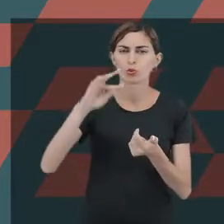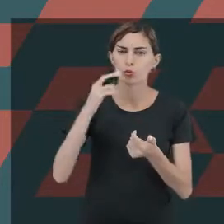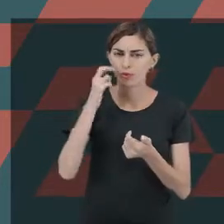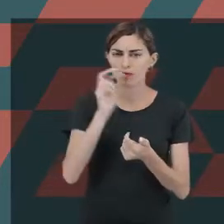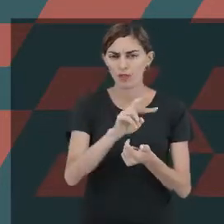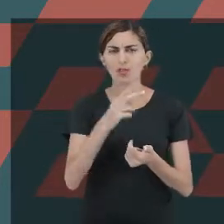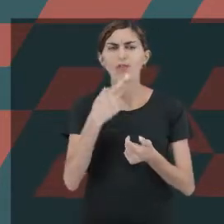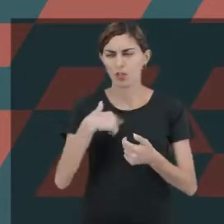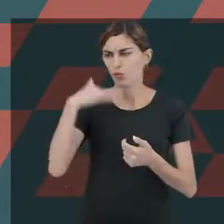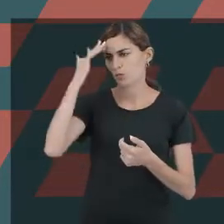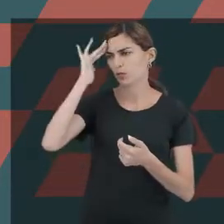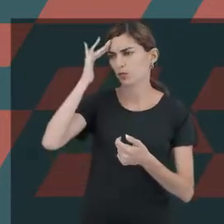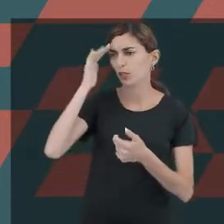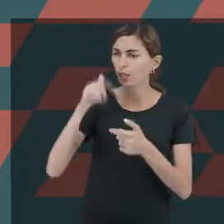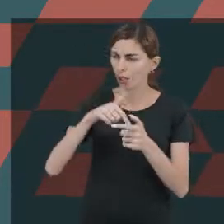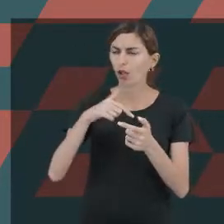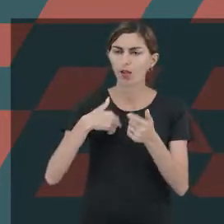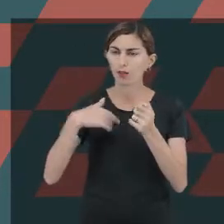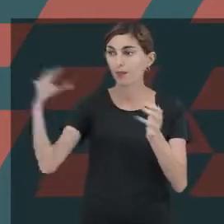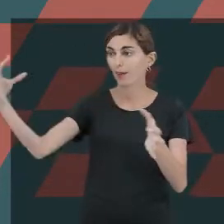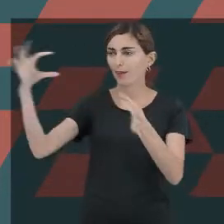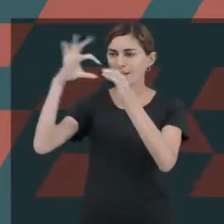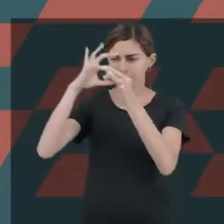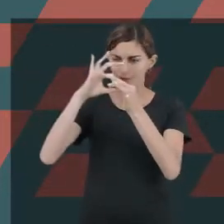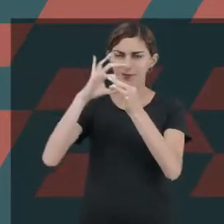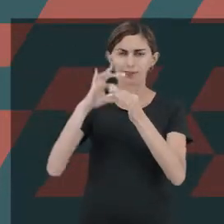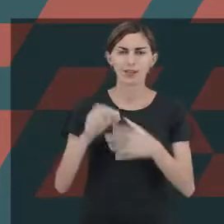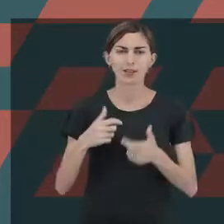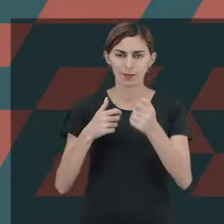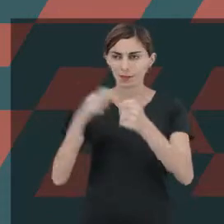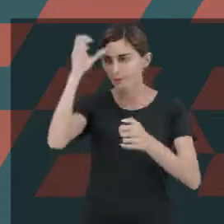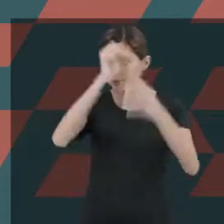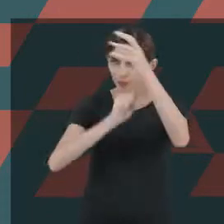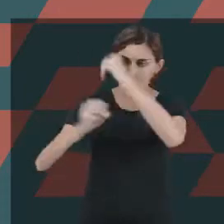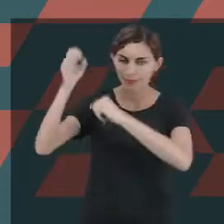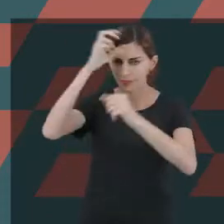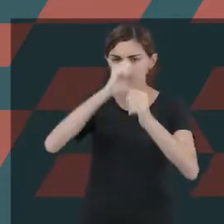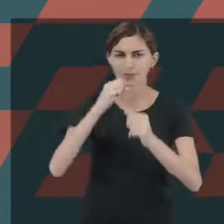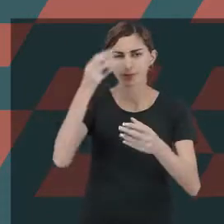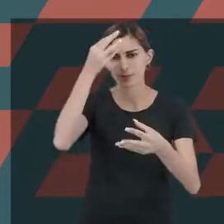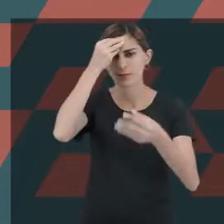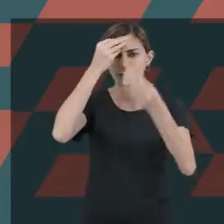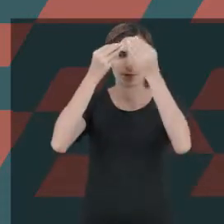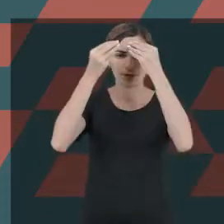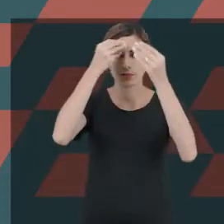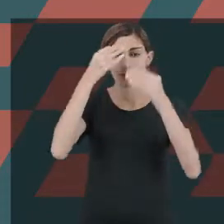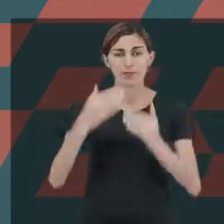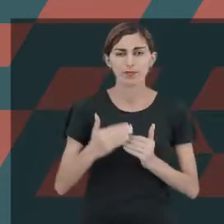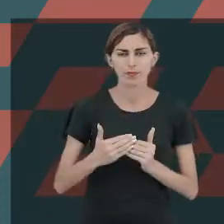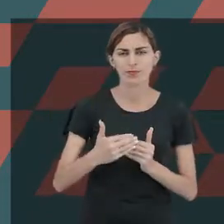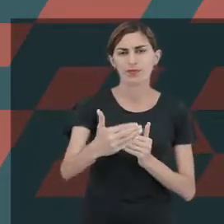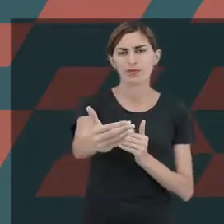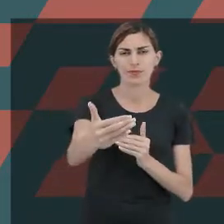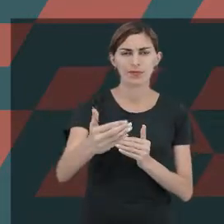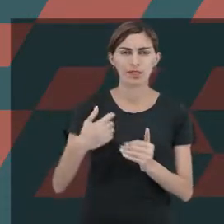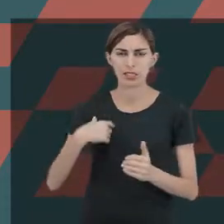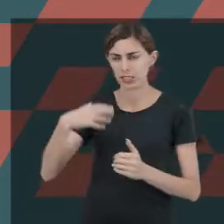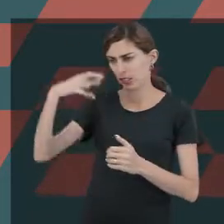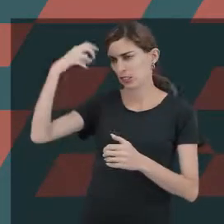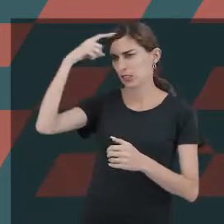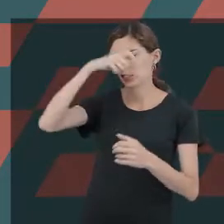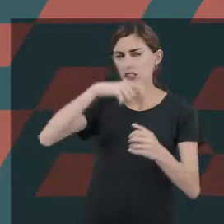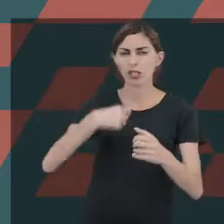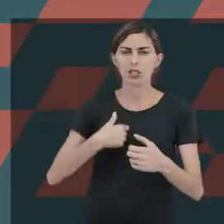vou entender. E essas conexões vão sendo feitas e a aprendizagem é adquirida. A partir do momento que uma criança tem uma dificuldade, eu tenho que